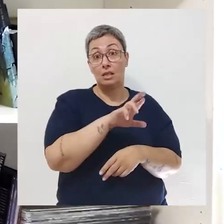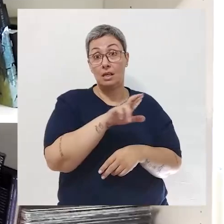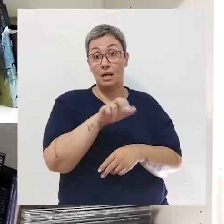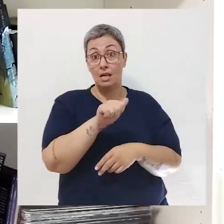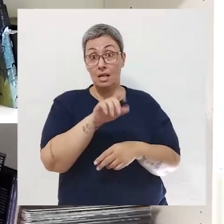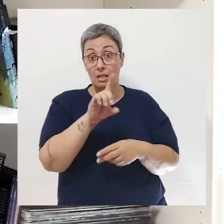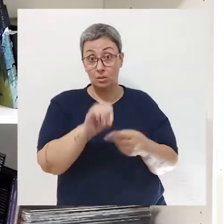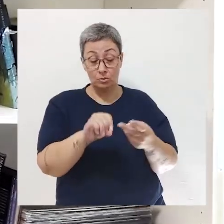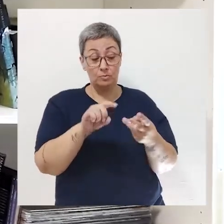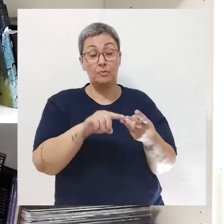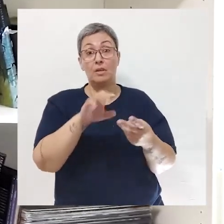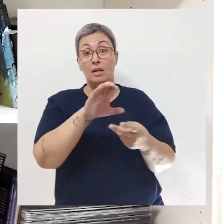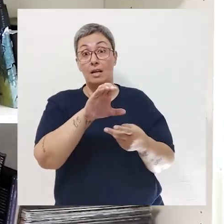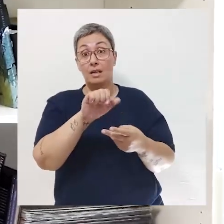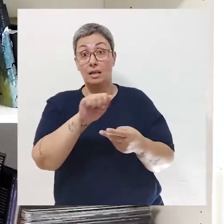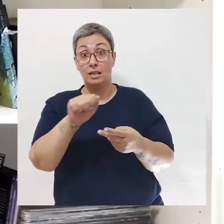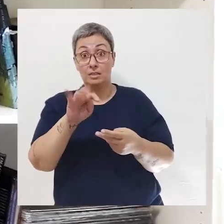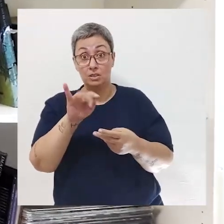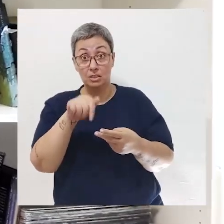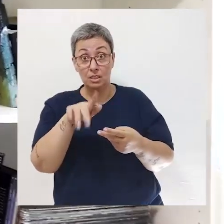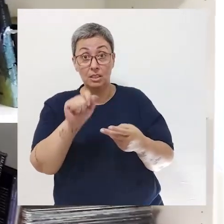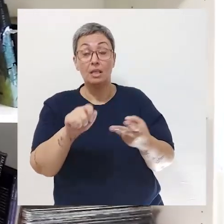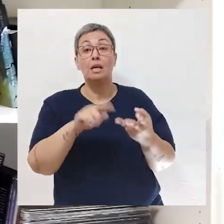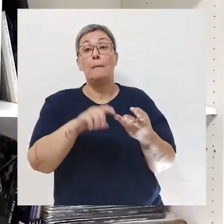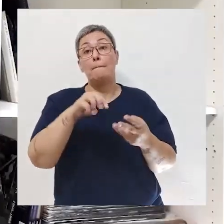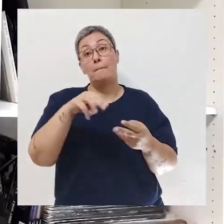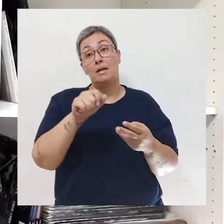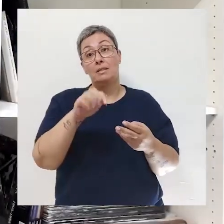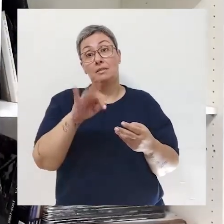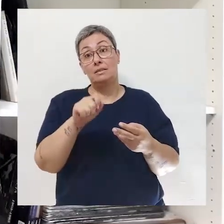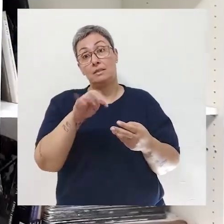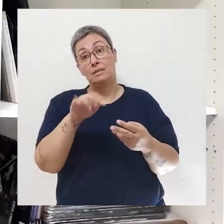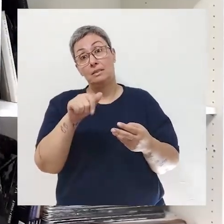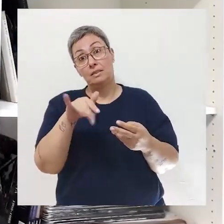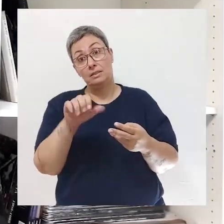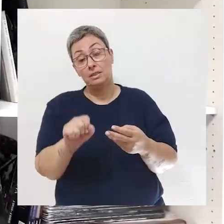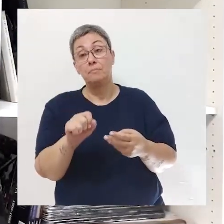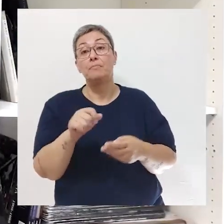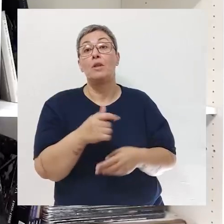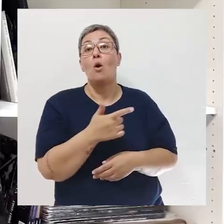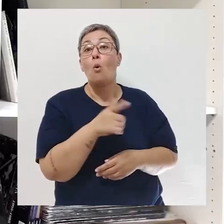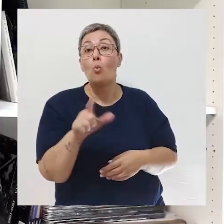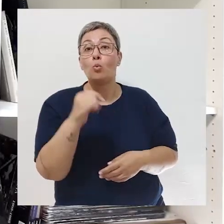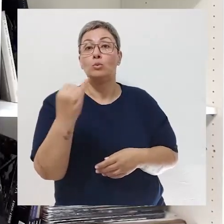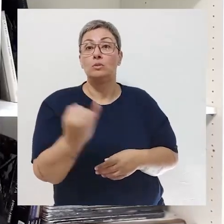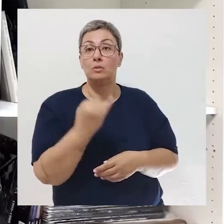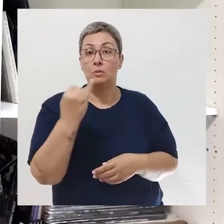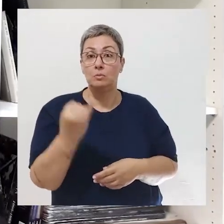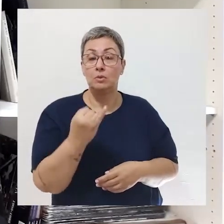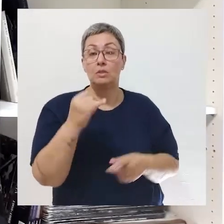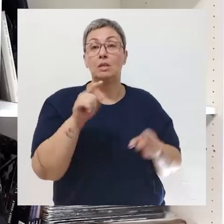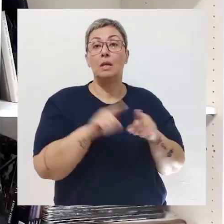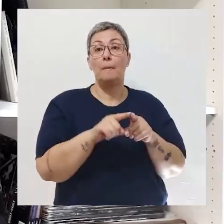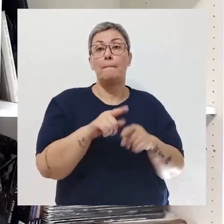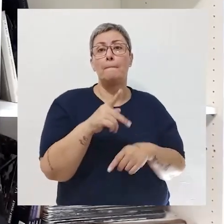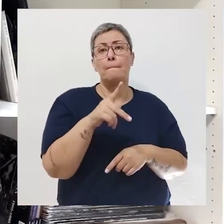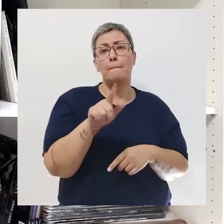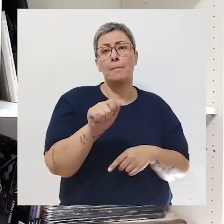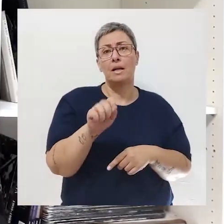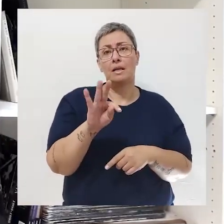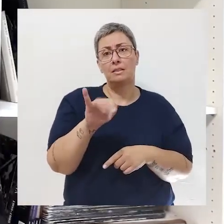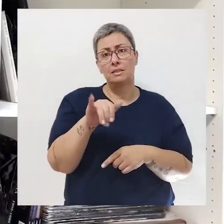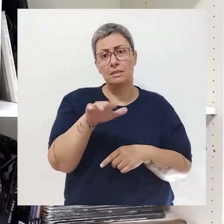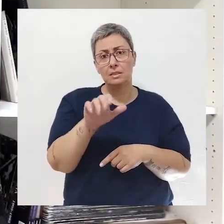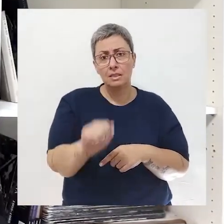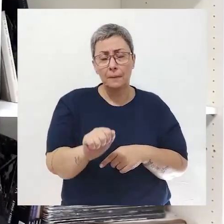cerrado, caatinga e mata atlântica. Outra bacia importante, a Bacia Platina, é